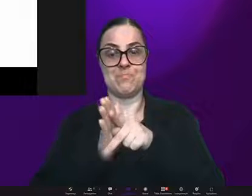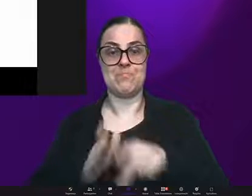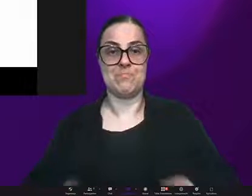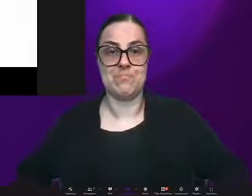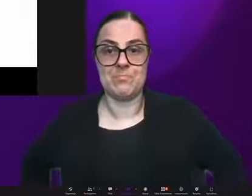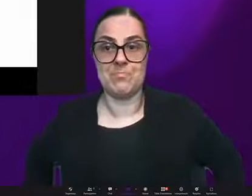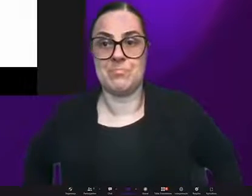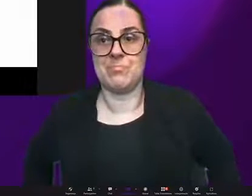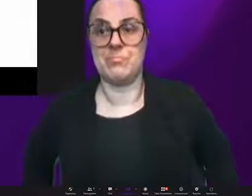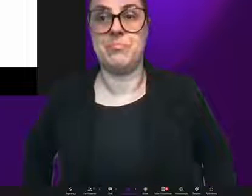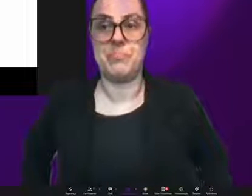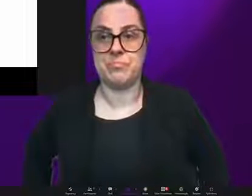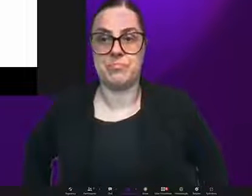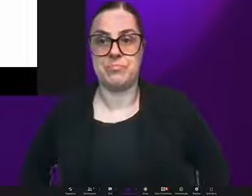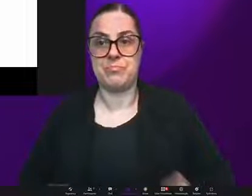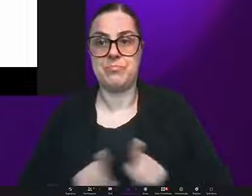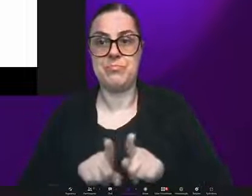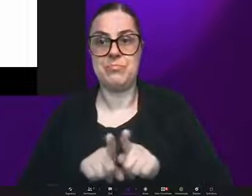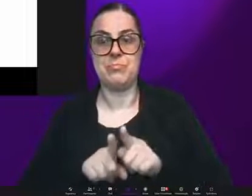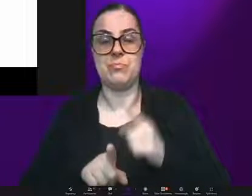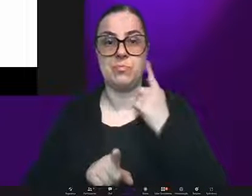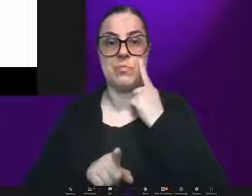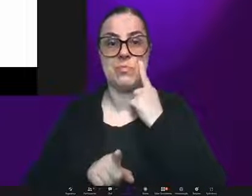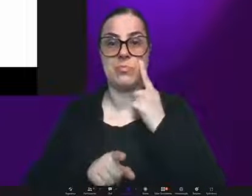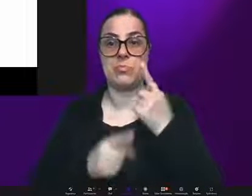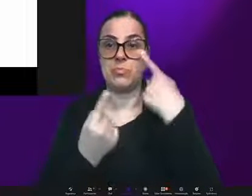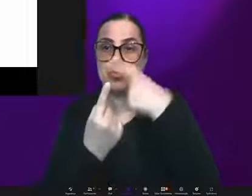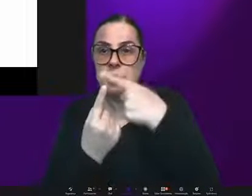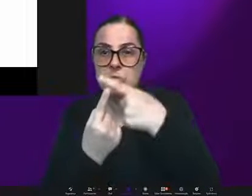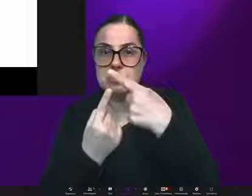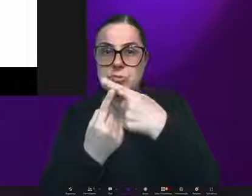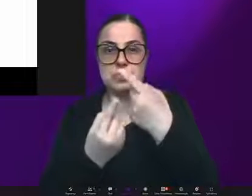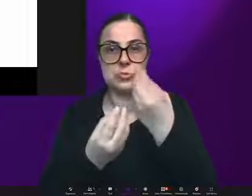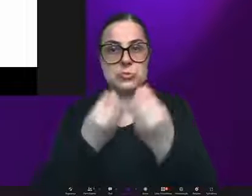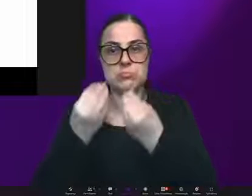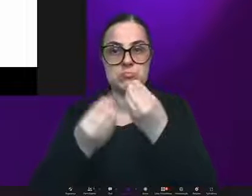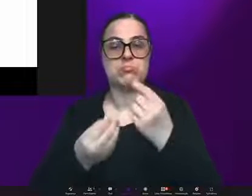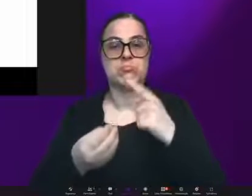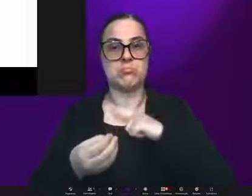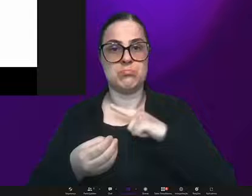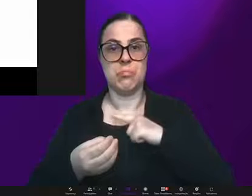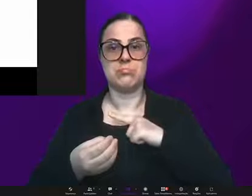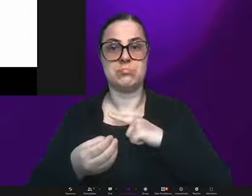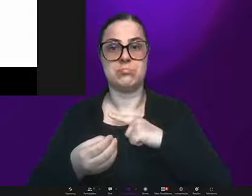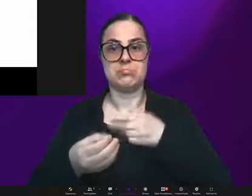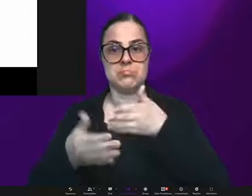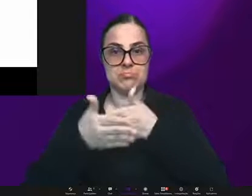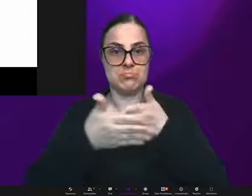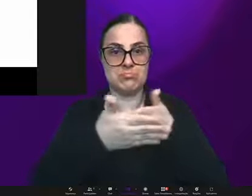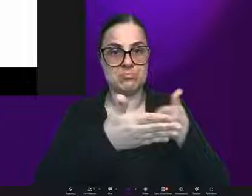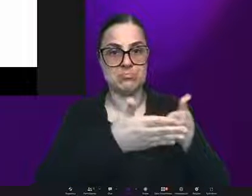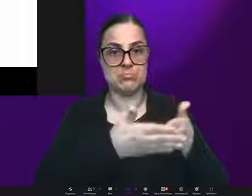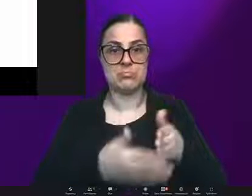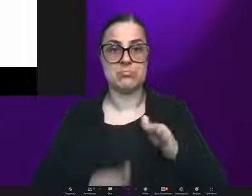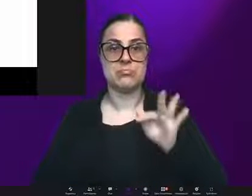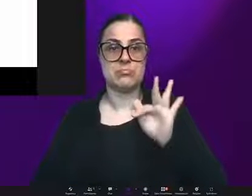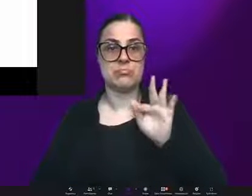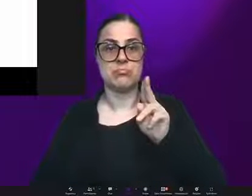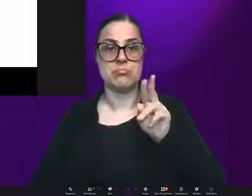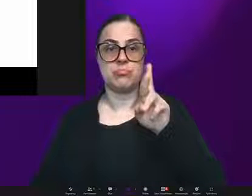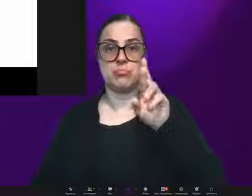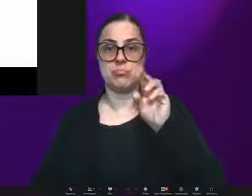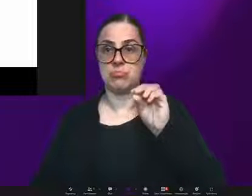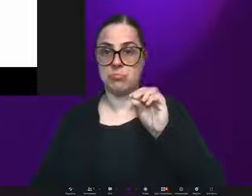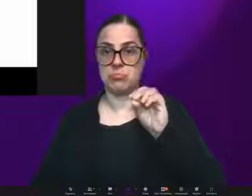do manejo volêmico, digamos assim, os tipos de congestão que existem, o uso da furosemida, então, nossa principal ferramenta